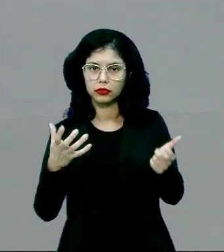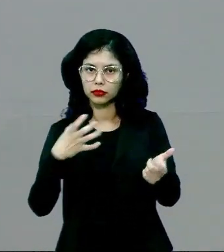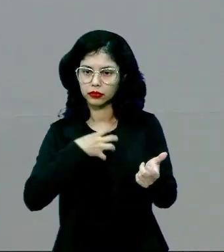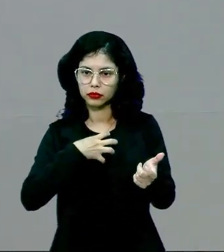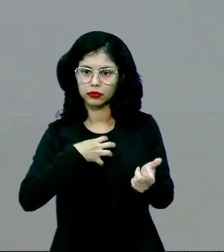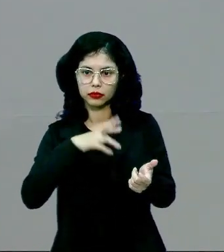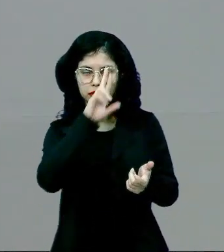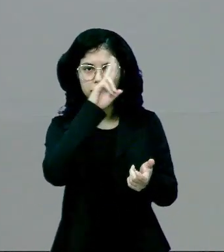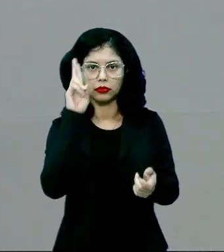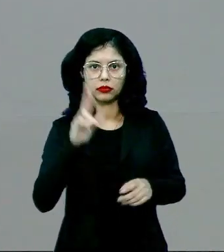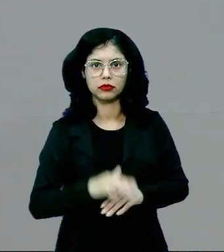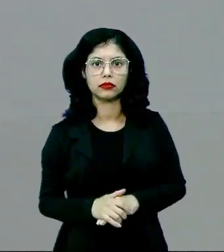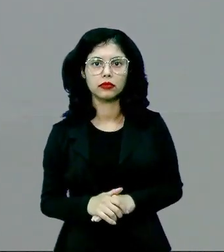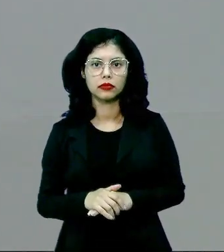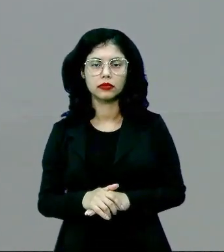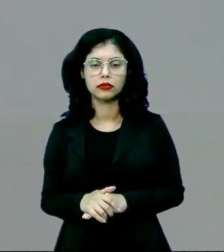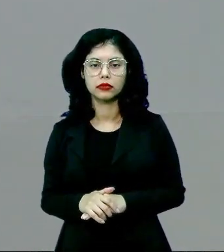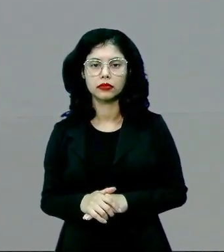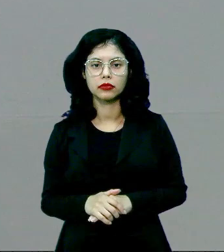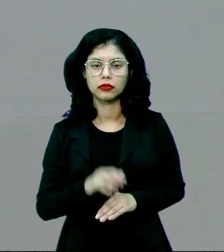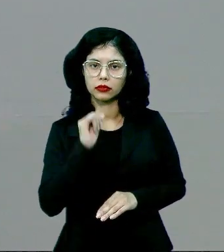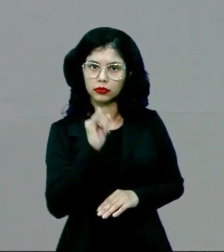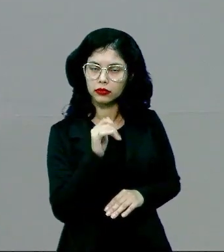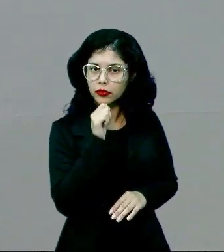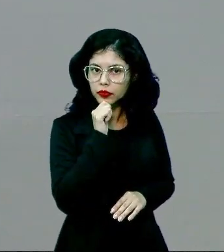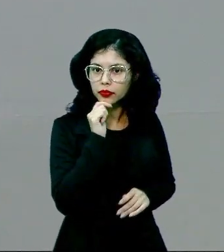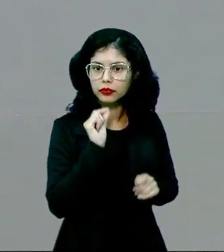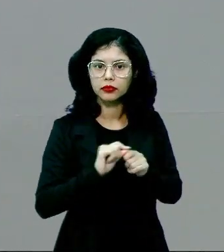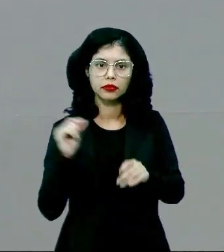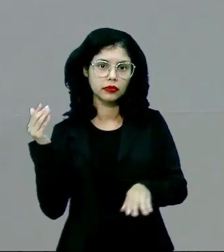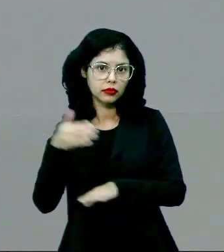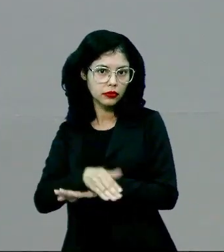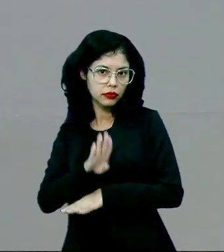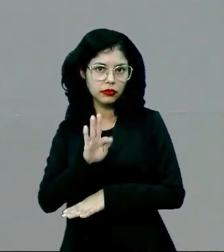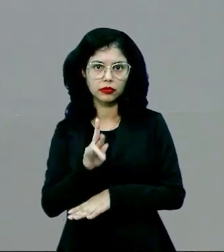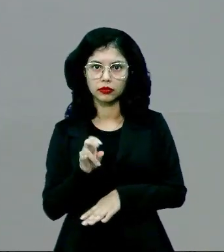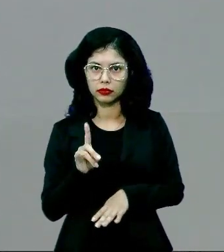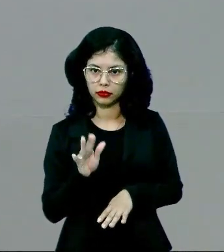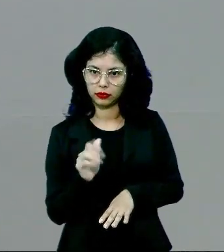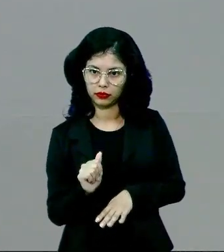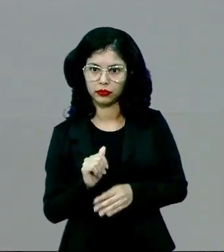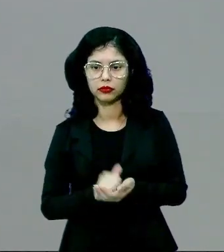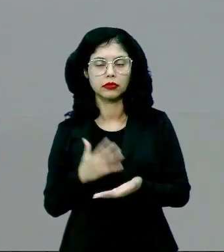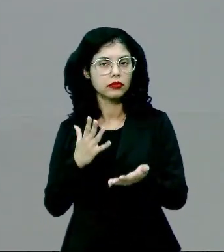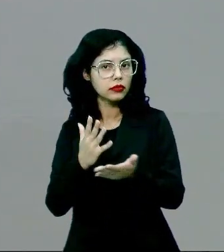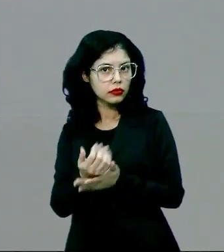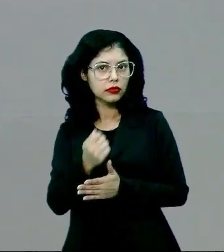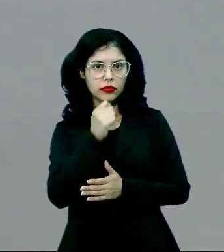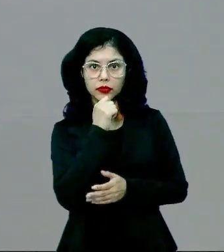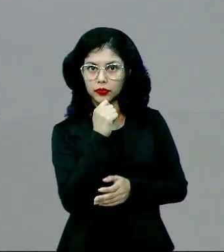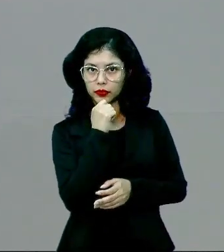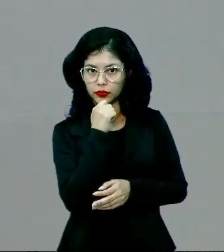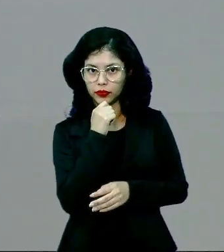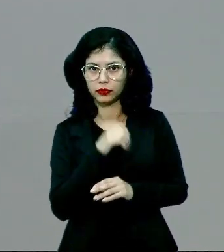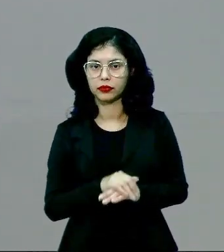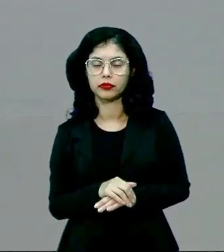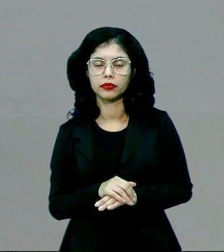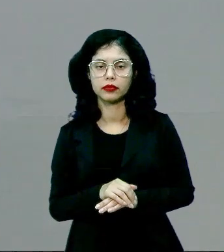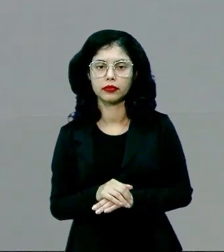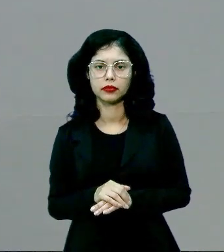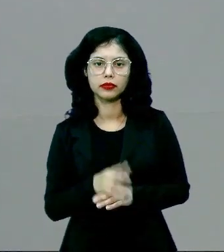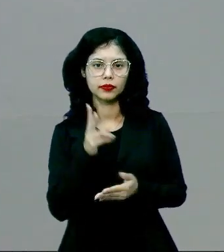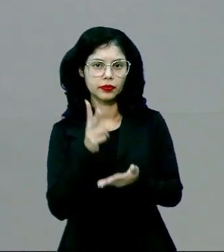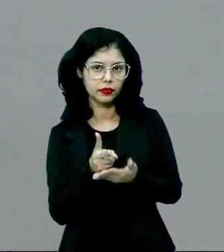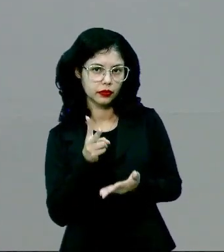grandes momentos da história Então se faz isso dentro da biografia né buscando né